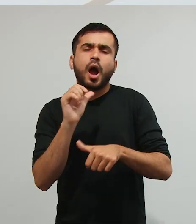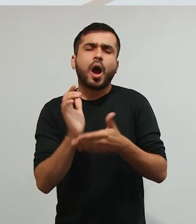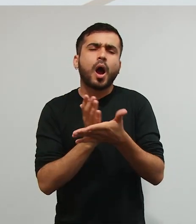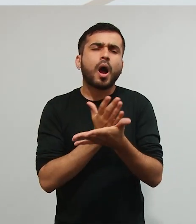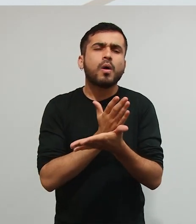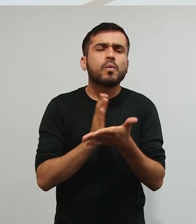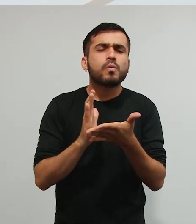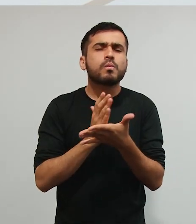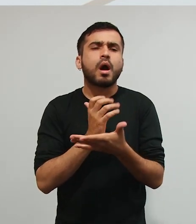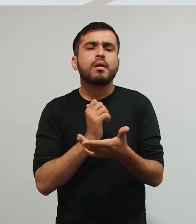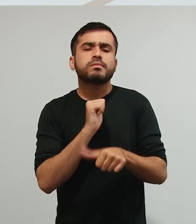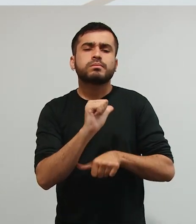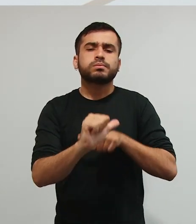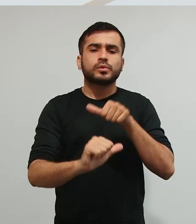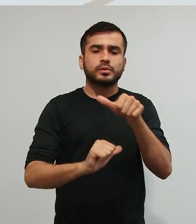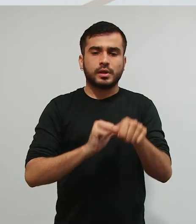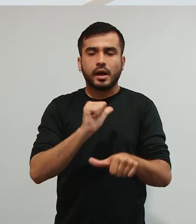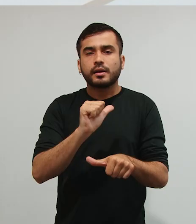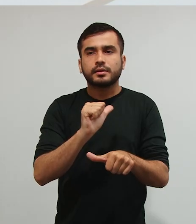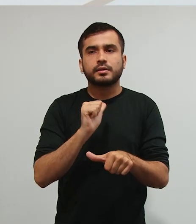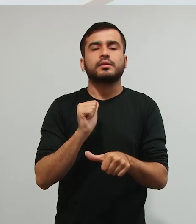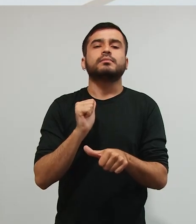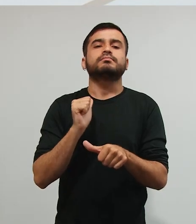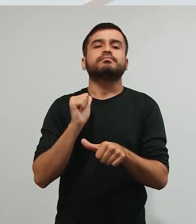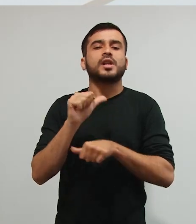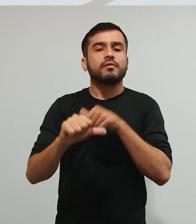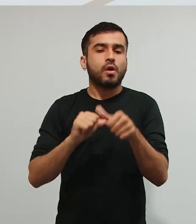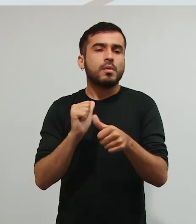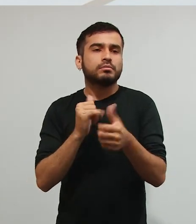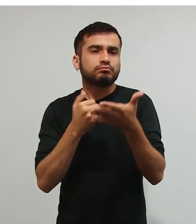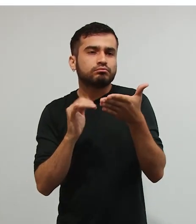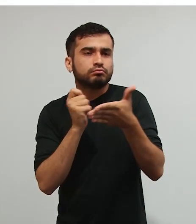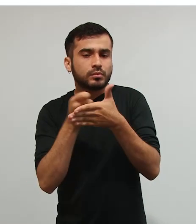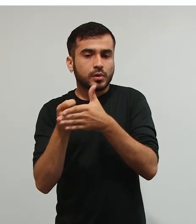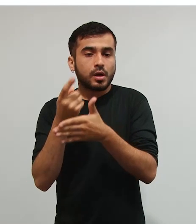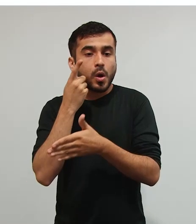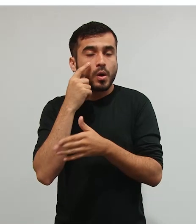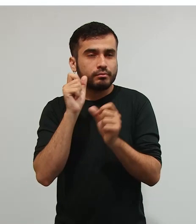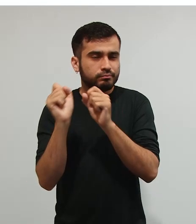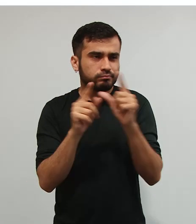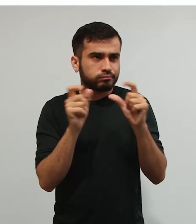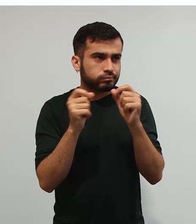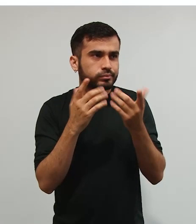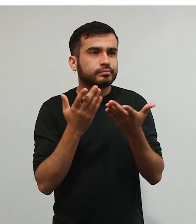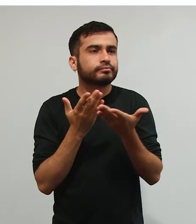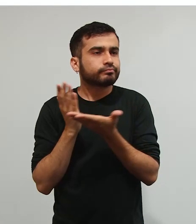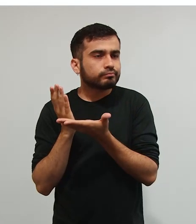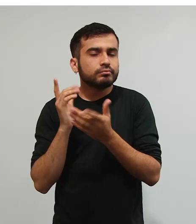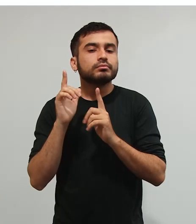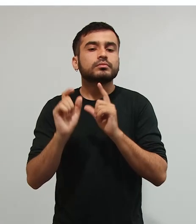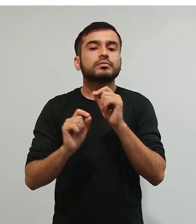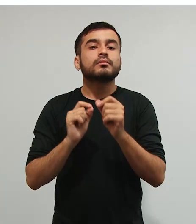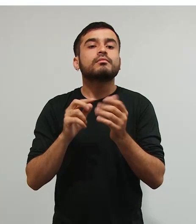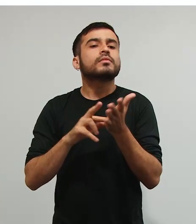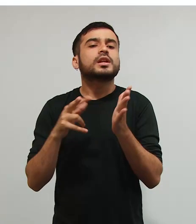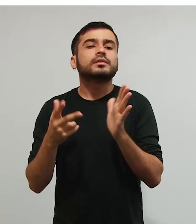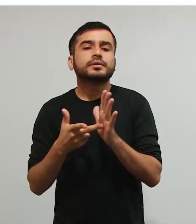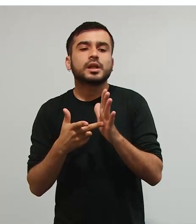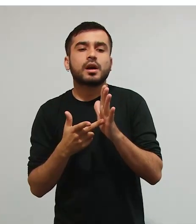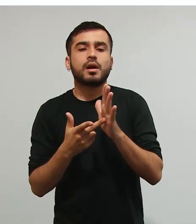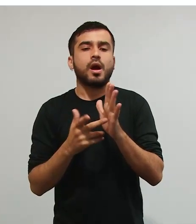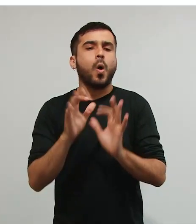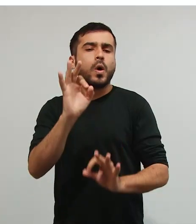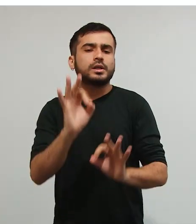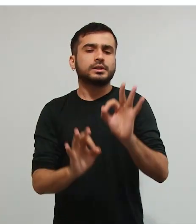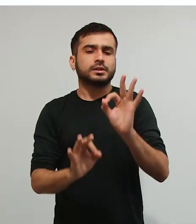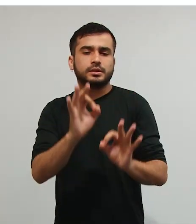atualizações da reforma tributária, tá? Vamos dar uma olhadinha ali no slide. Gente, o que é